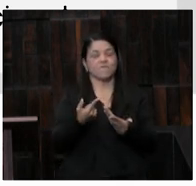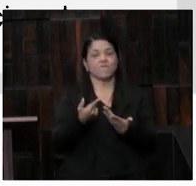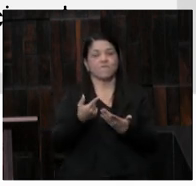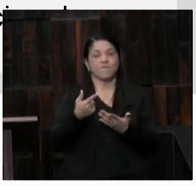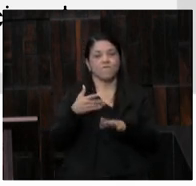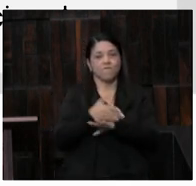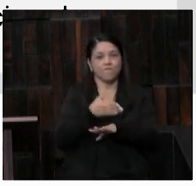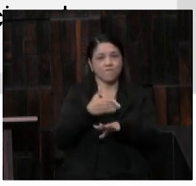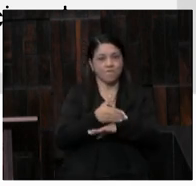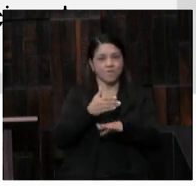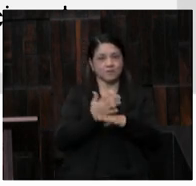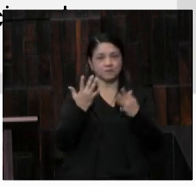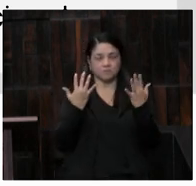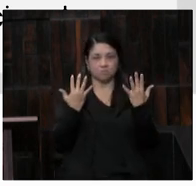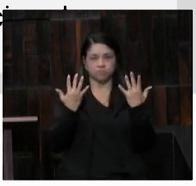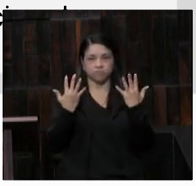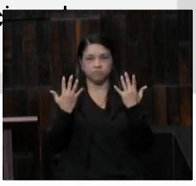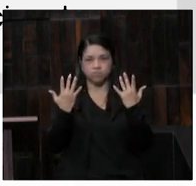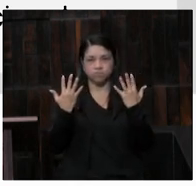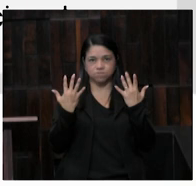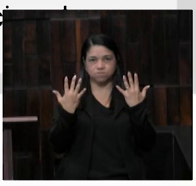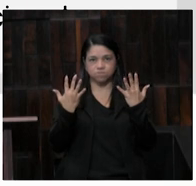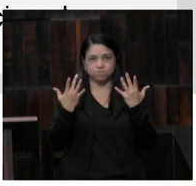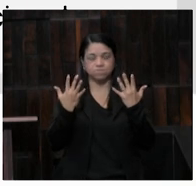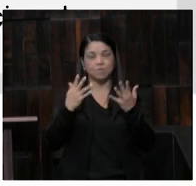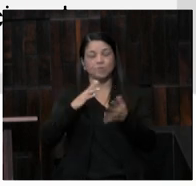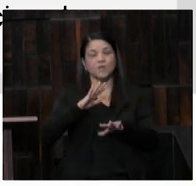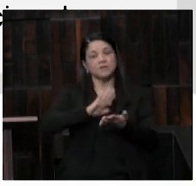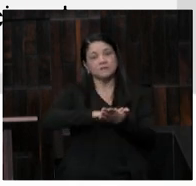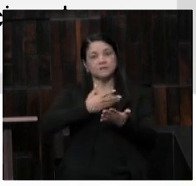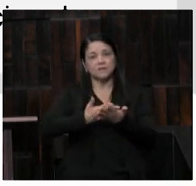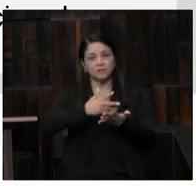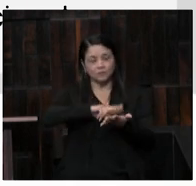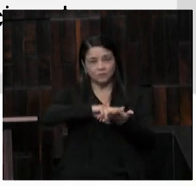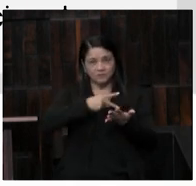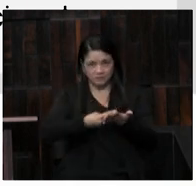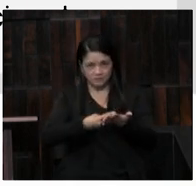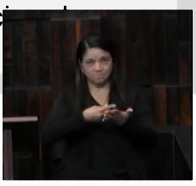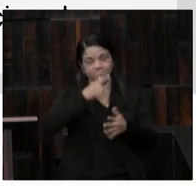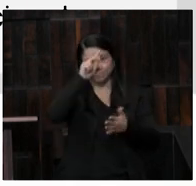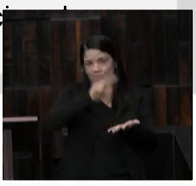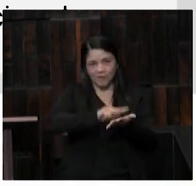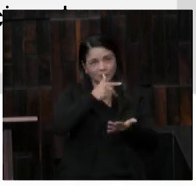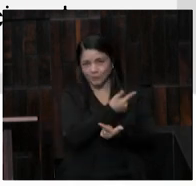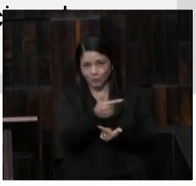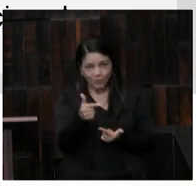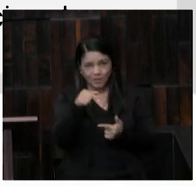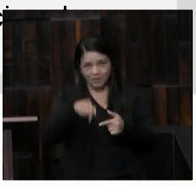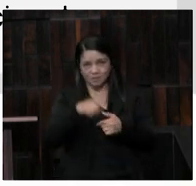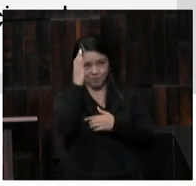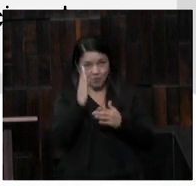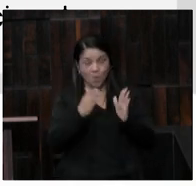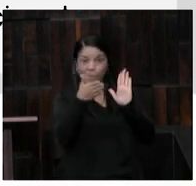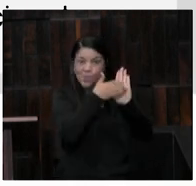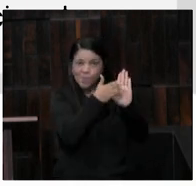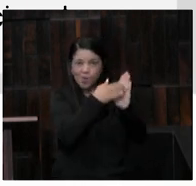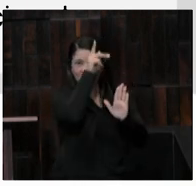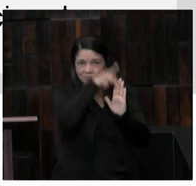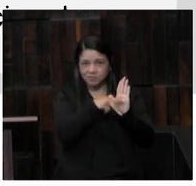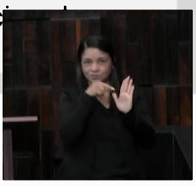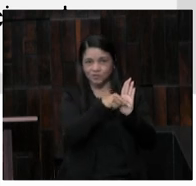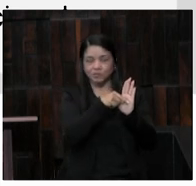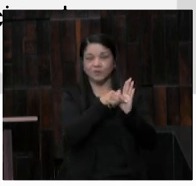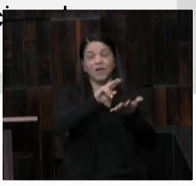presença de estereotipias, né, que seja traduzida e validada, ou mesmo validada. Então, a gente tem como proposta, nesse projeto,